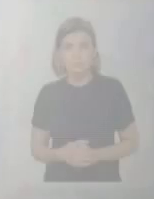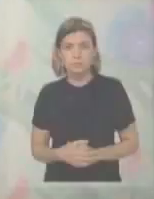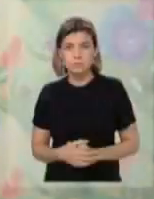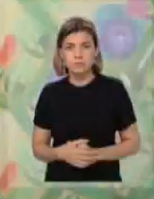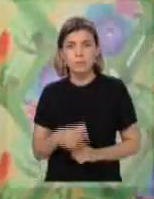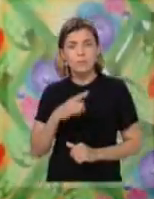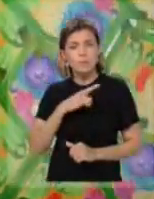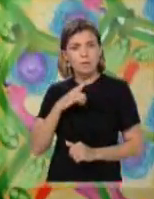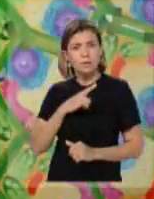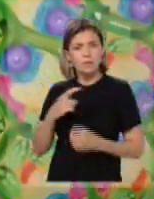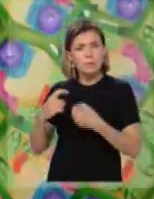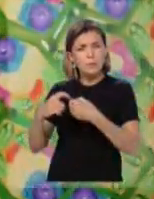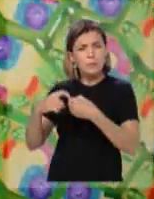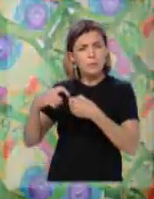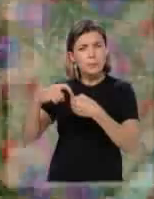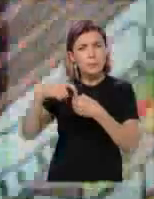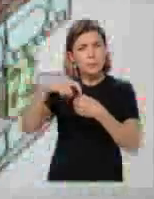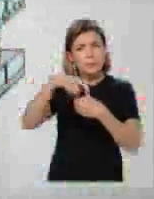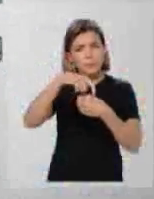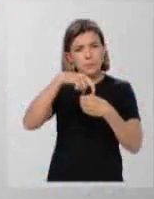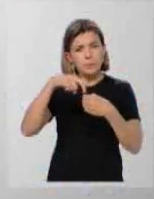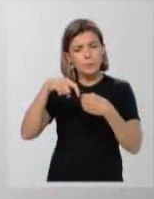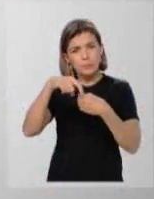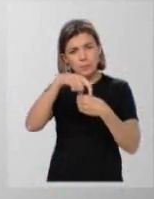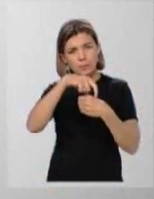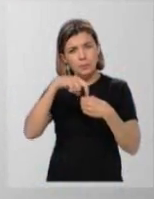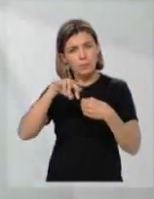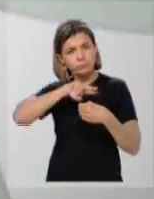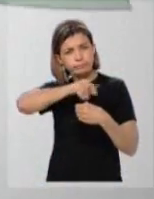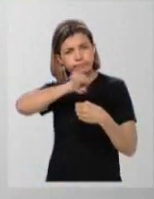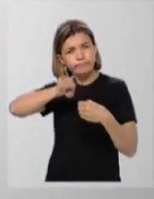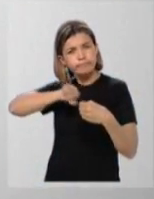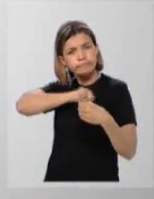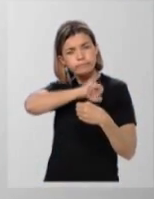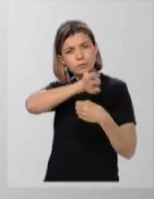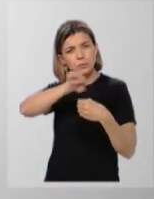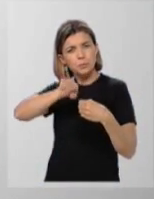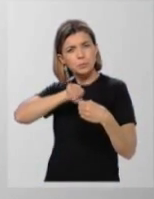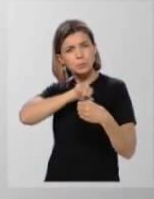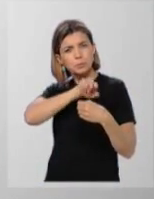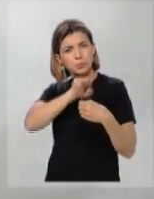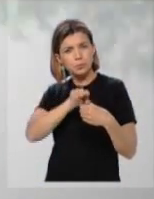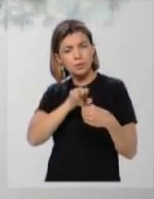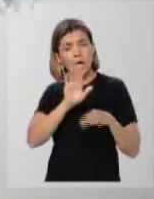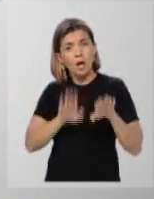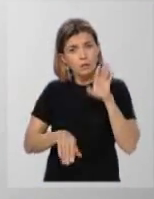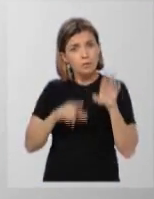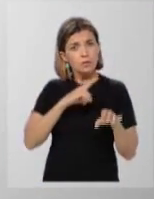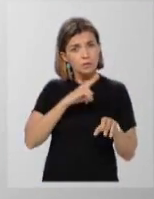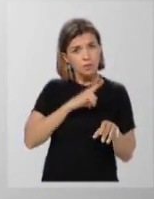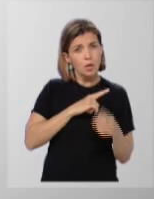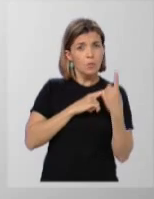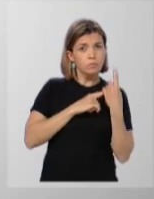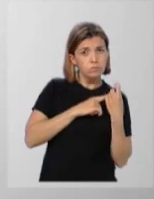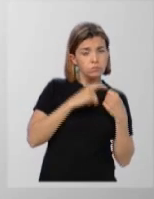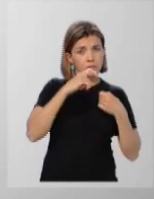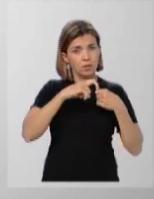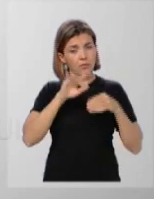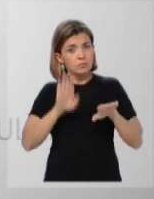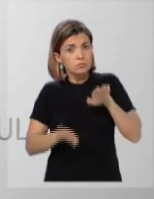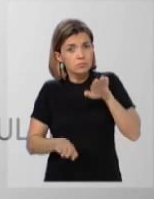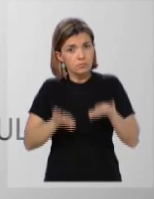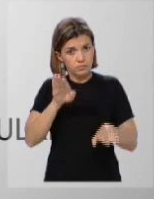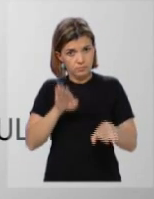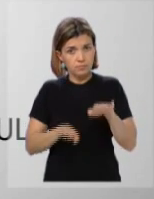Os pluricelulares possuem muitas células, diferente dos unicelulares que possuem apenas uma.